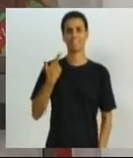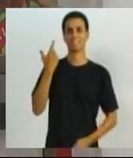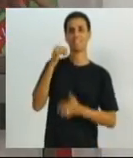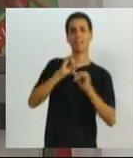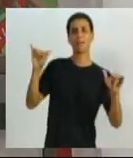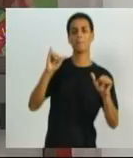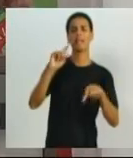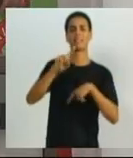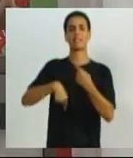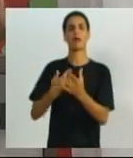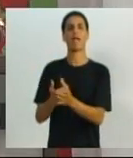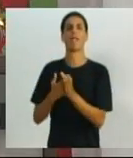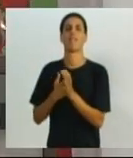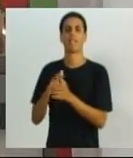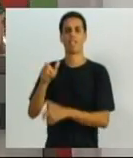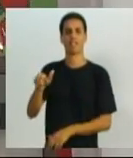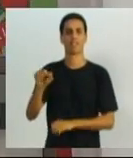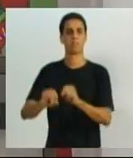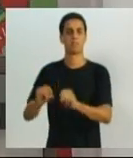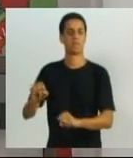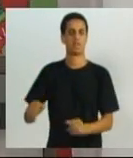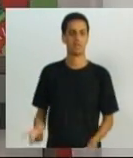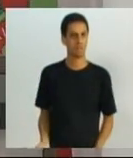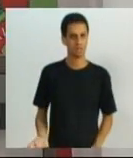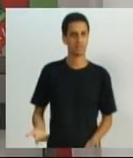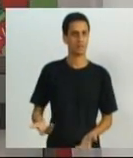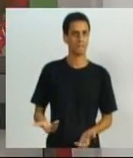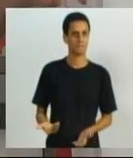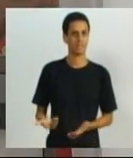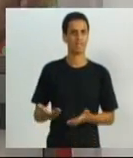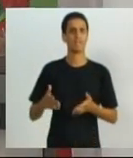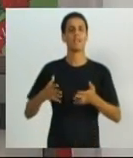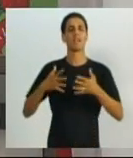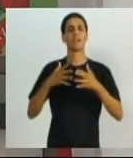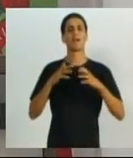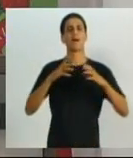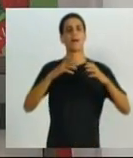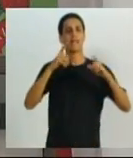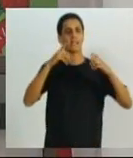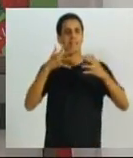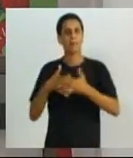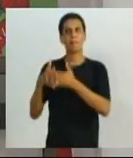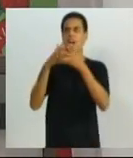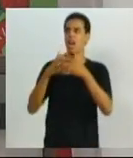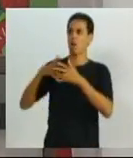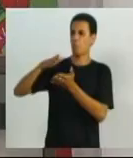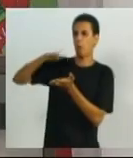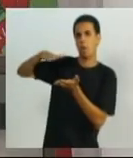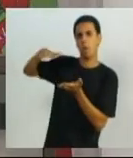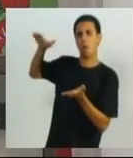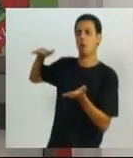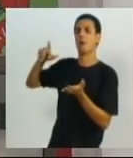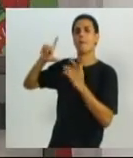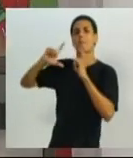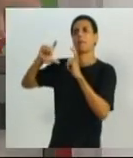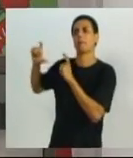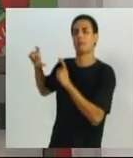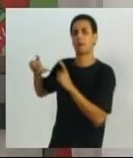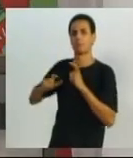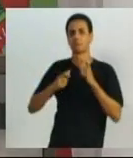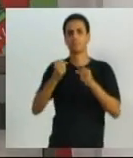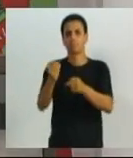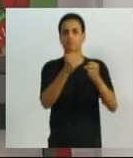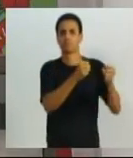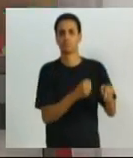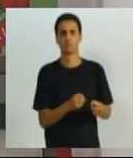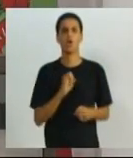ficar devendo favor, sem ter caminhões de placa para colocar na cidade, sem ter dinheiro para encher um monte